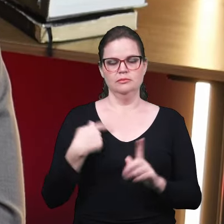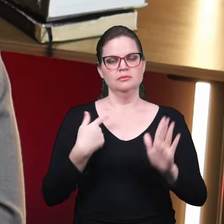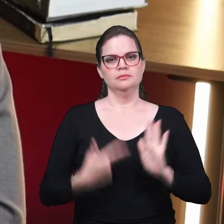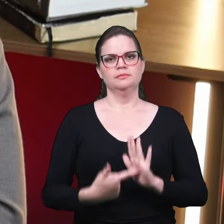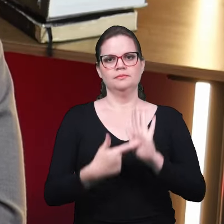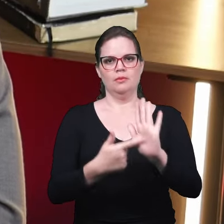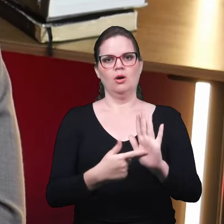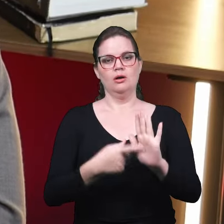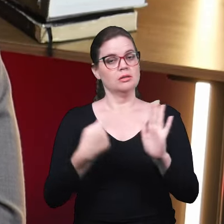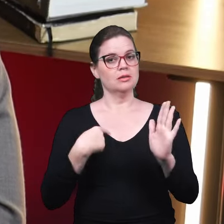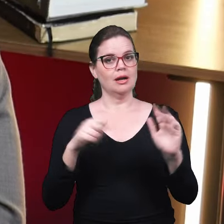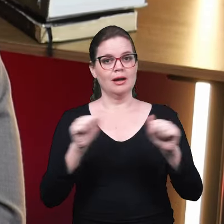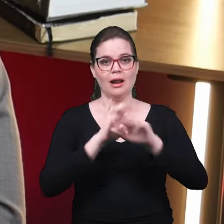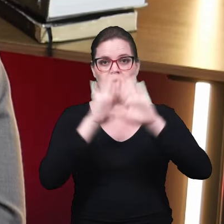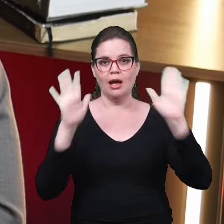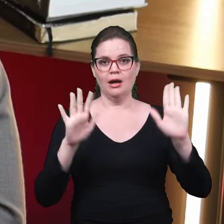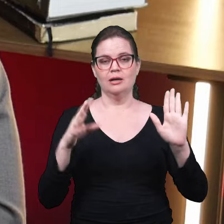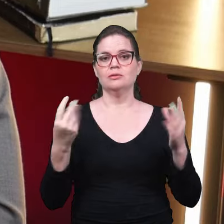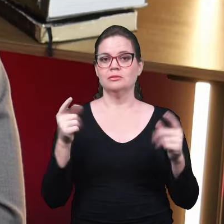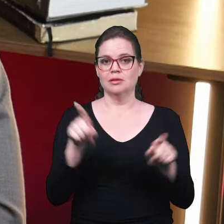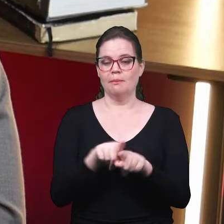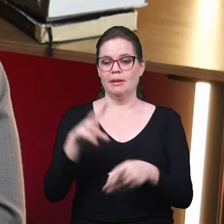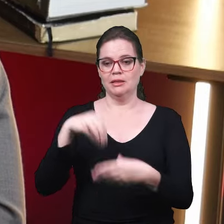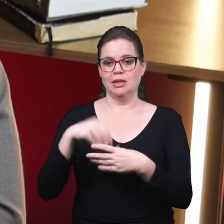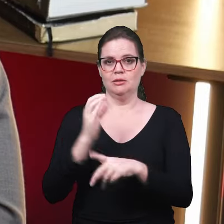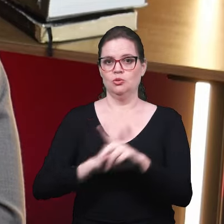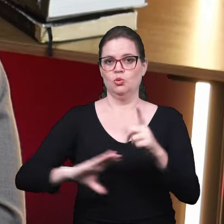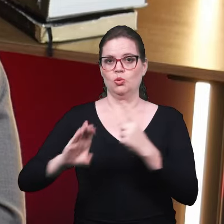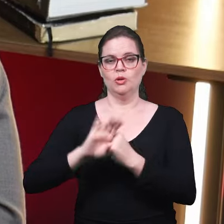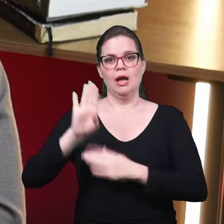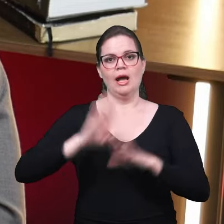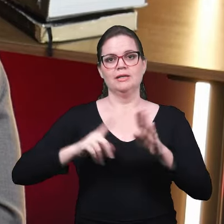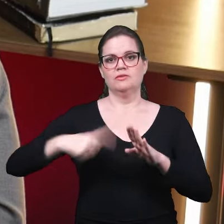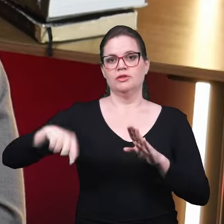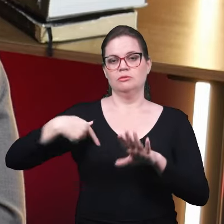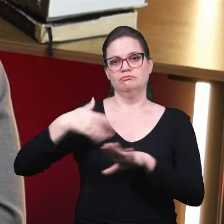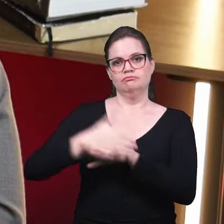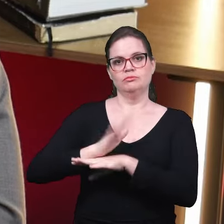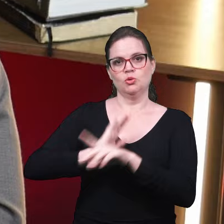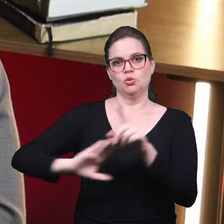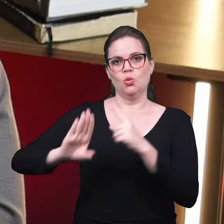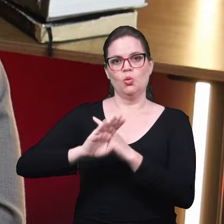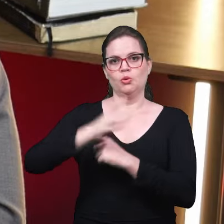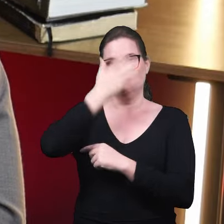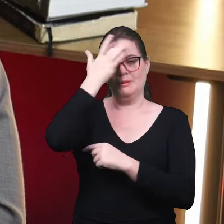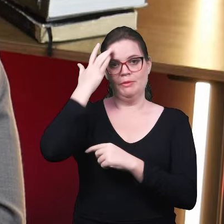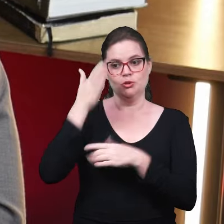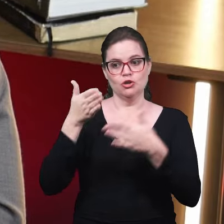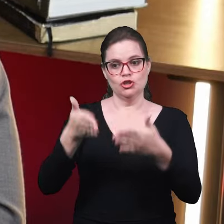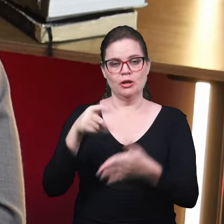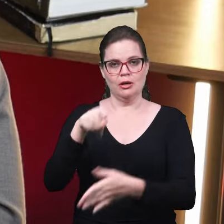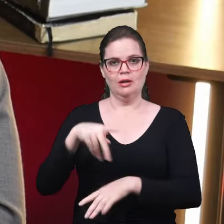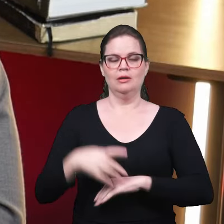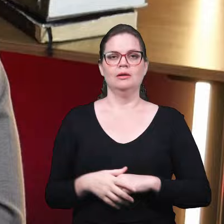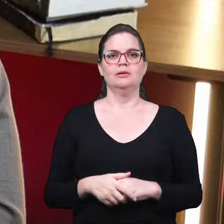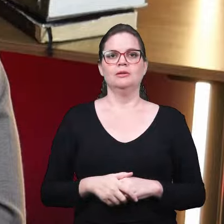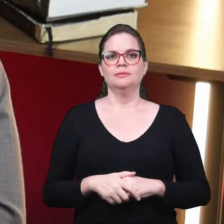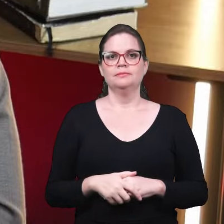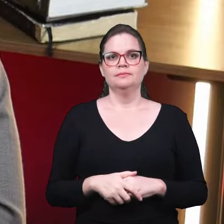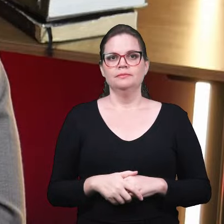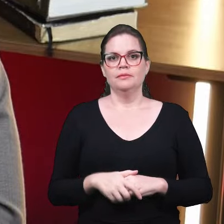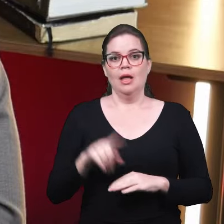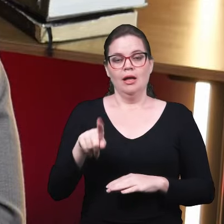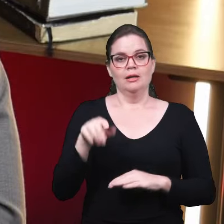isso literalmente nos nossos cultos, né? Às vezes nós estamos num culto, chega uma pessoa e ela chega